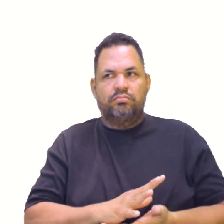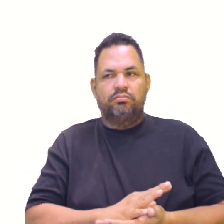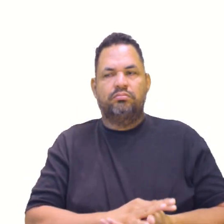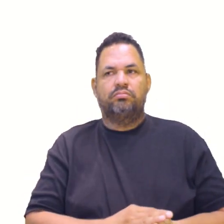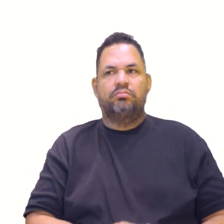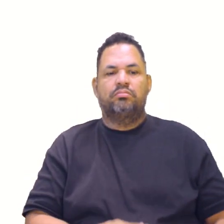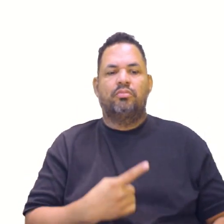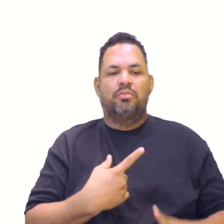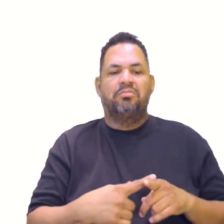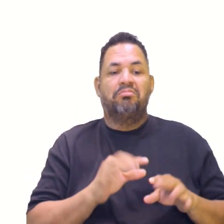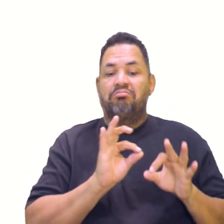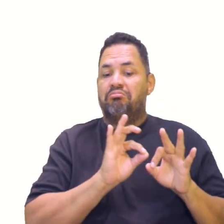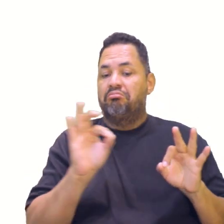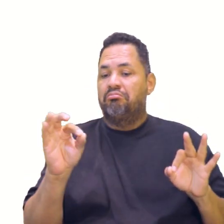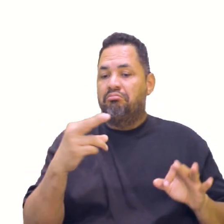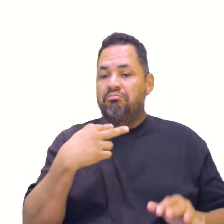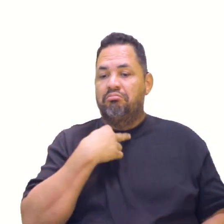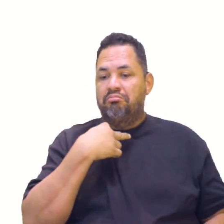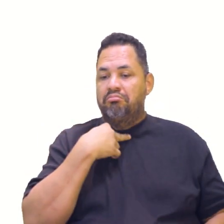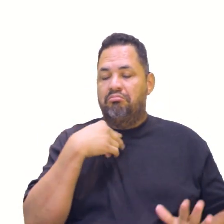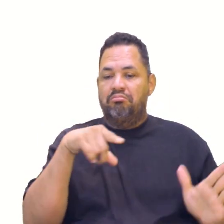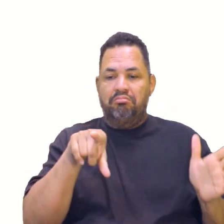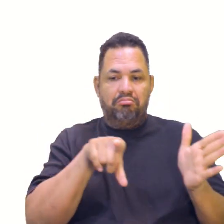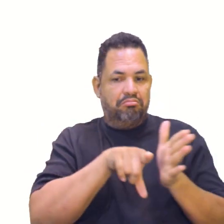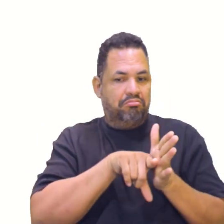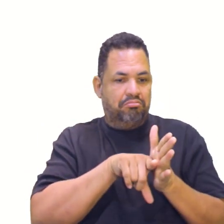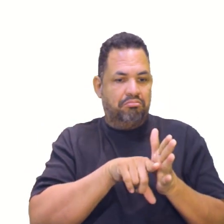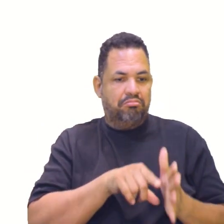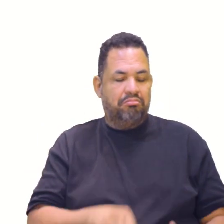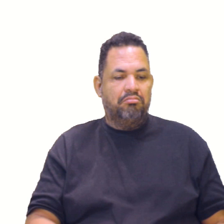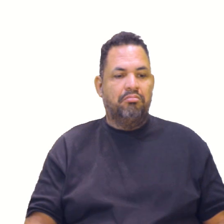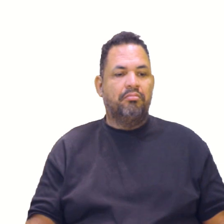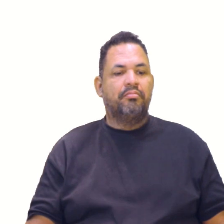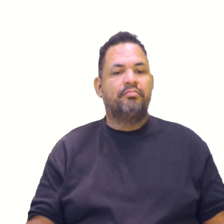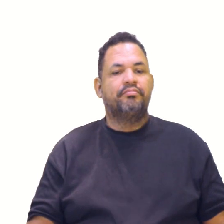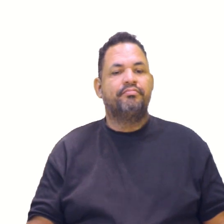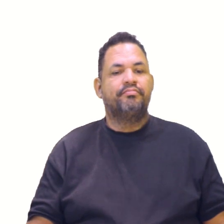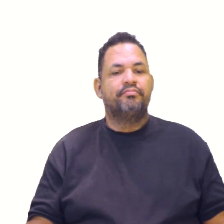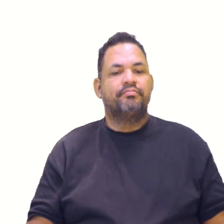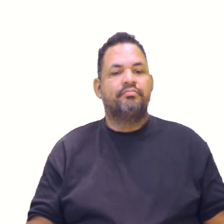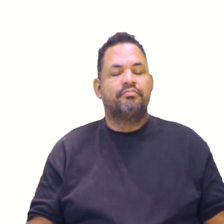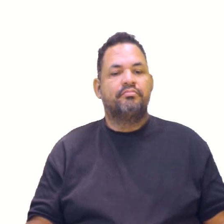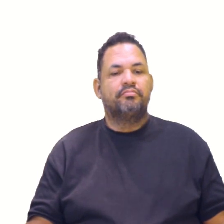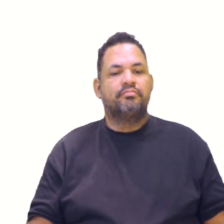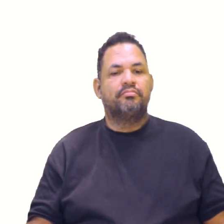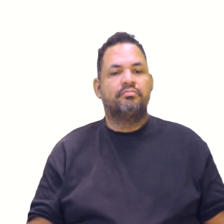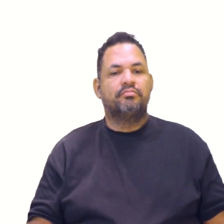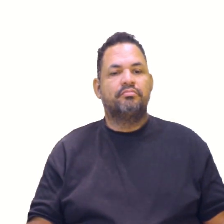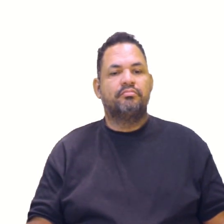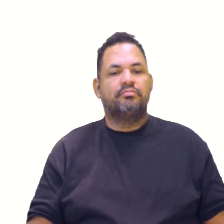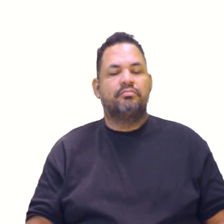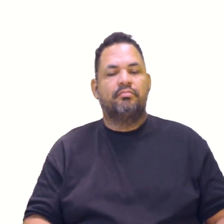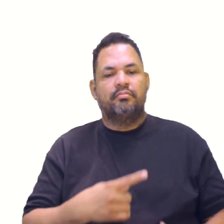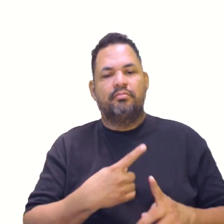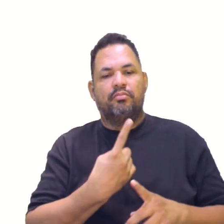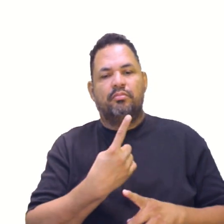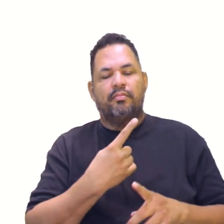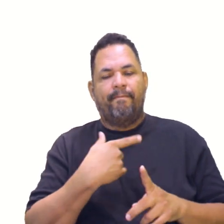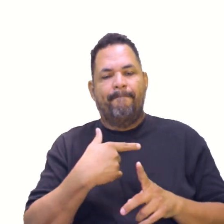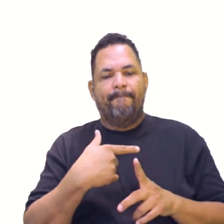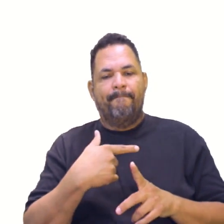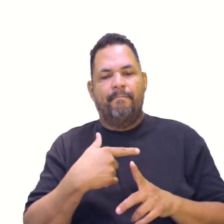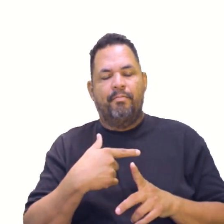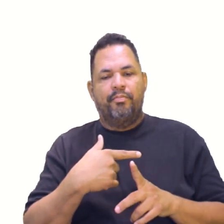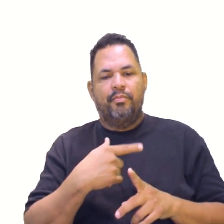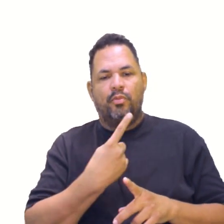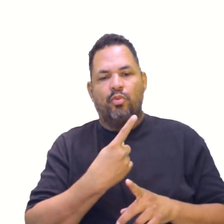ser negativa. Isso, então vamos lá. O a é 1, o x do ponto é 3, ó, estamos pegando aqui. Mais o nosso b